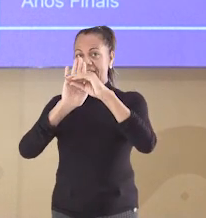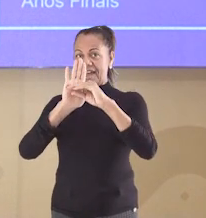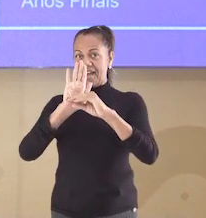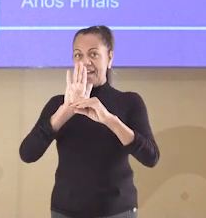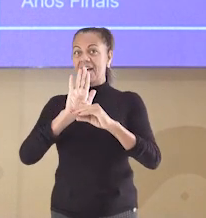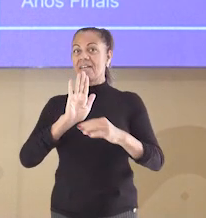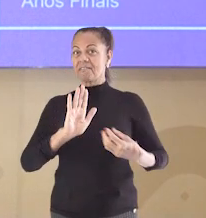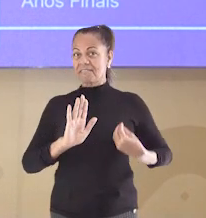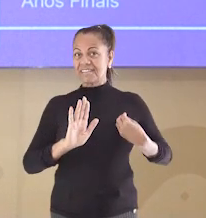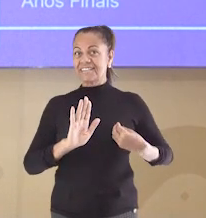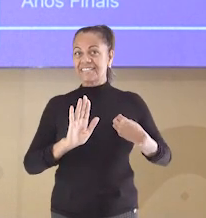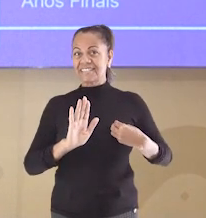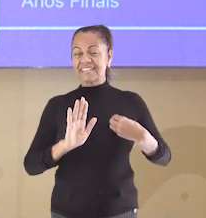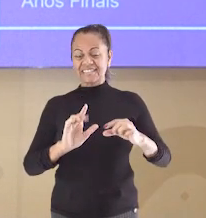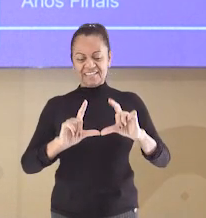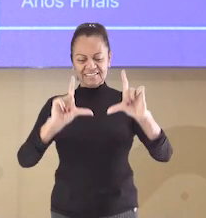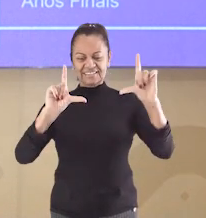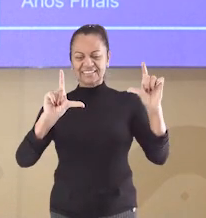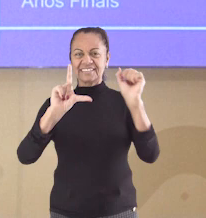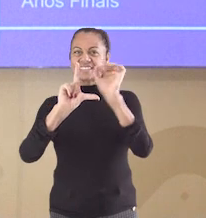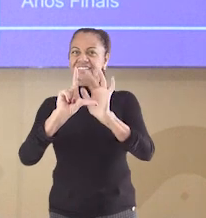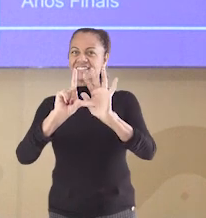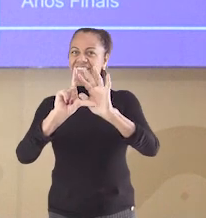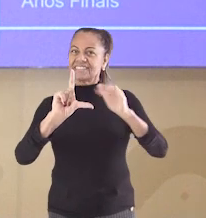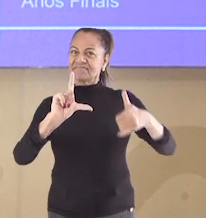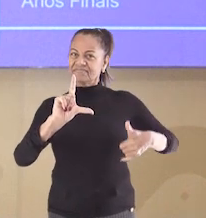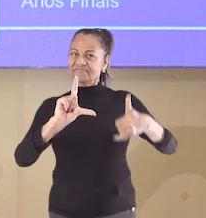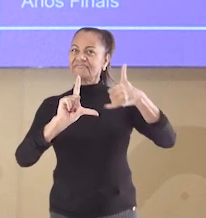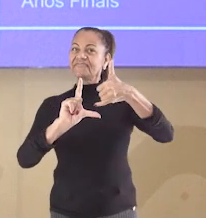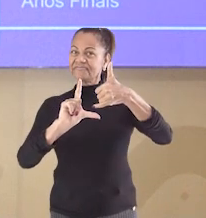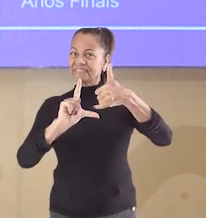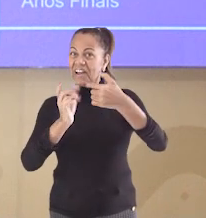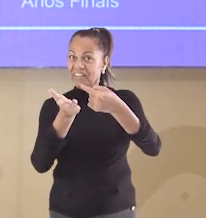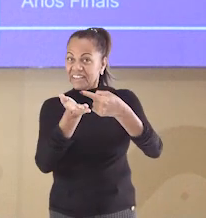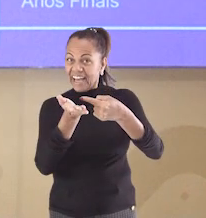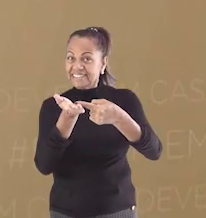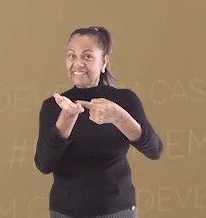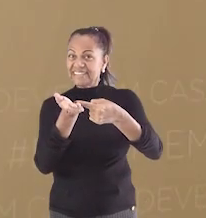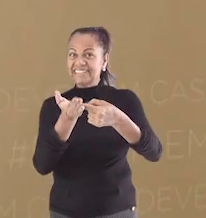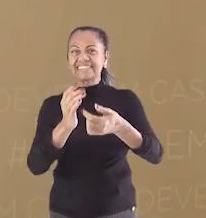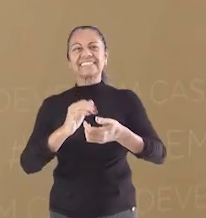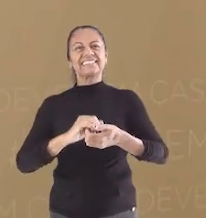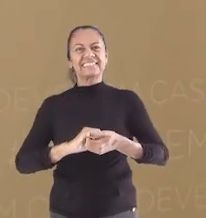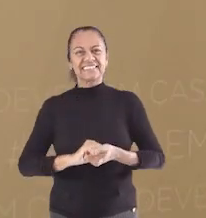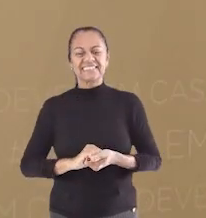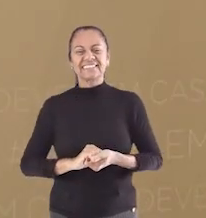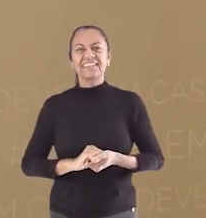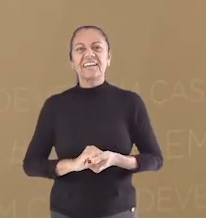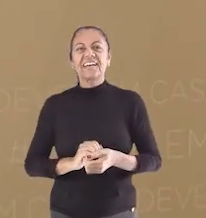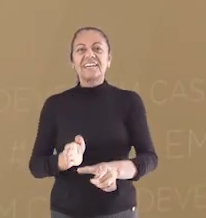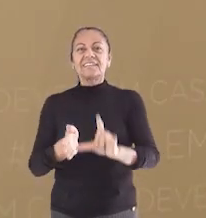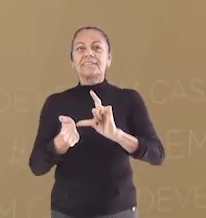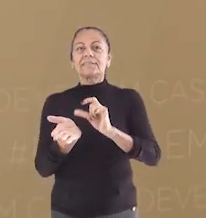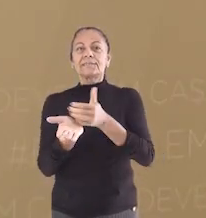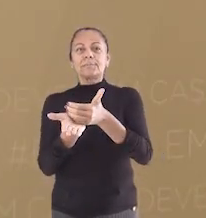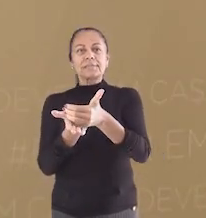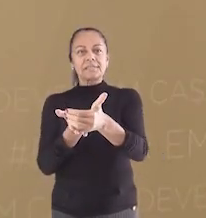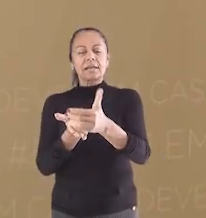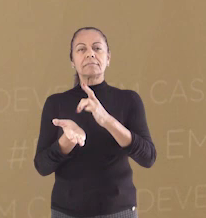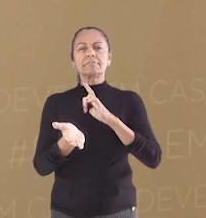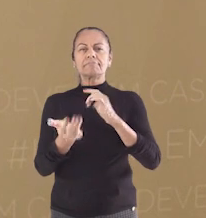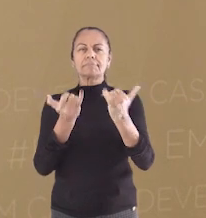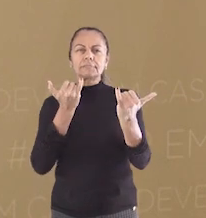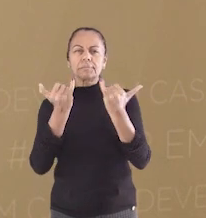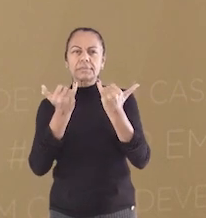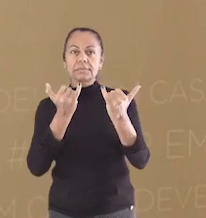vai aparecer em sua tela com o seu celular. Combinado? Antes de começar, vamos passar